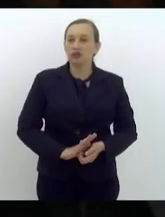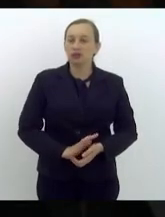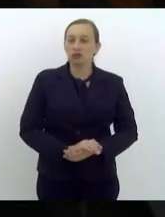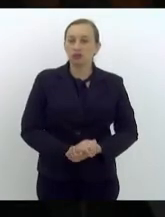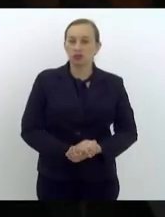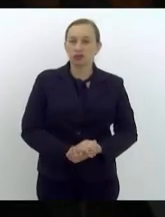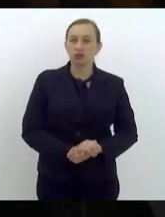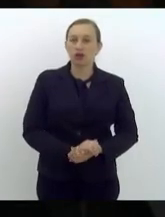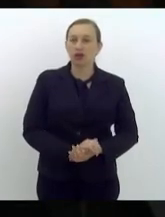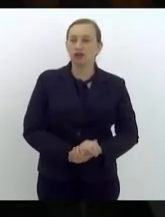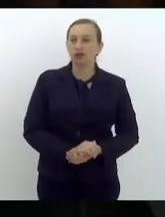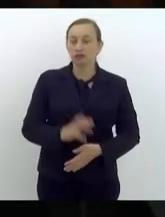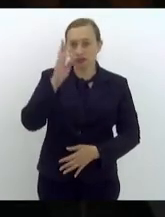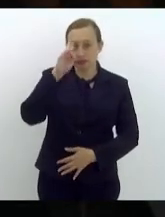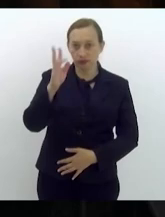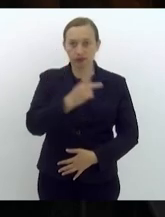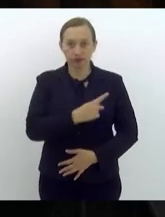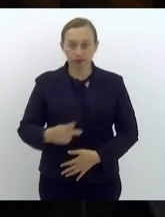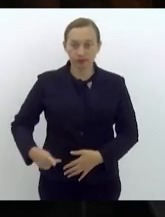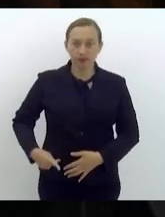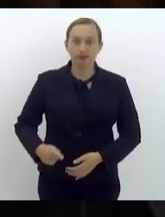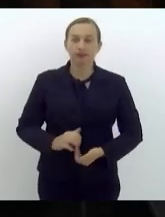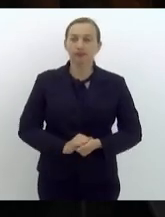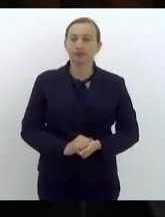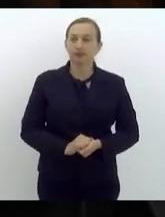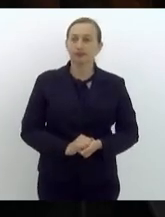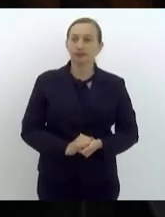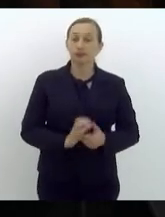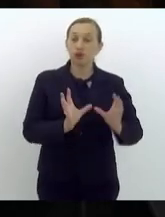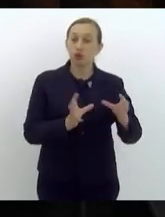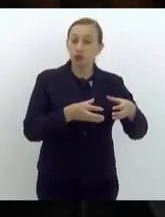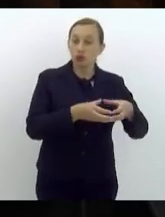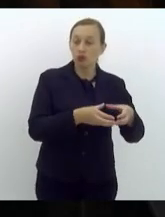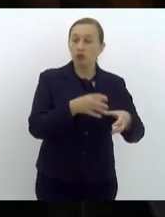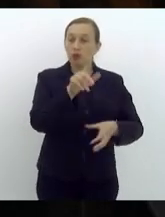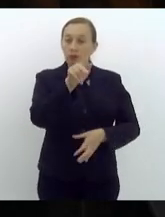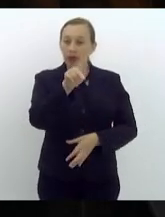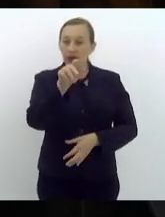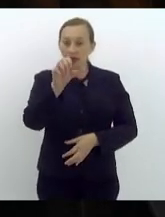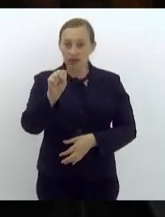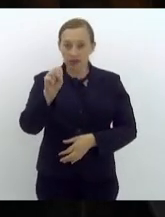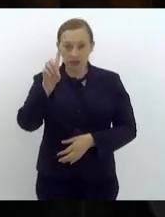Senhor presidente, a bancada do PSD,